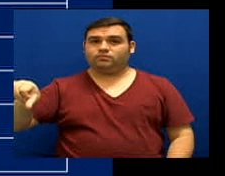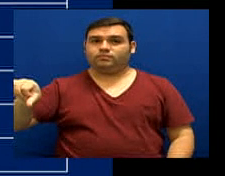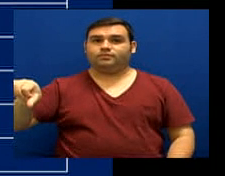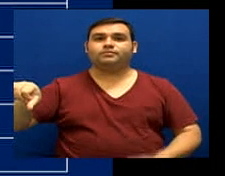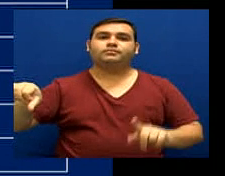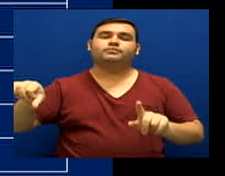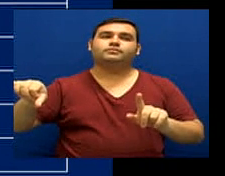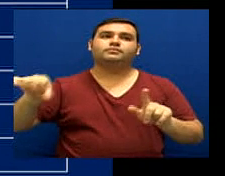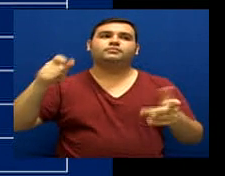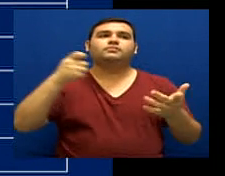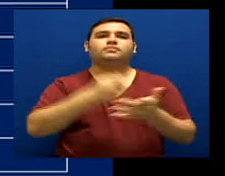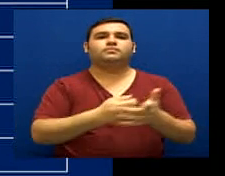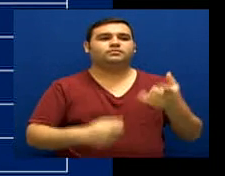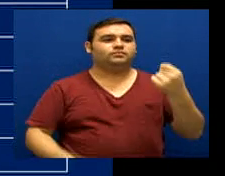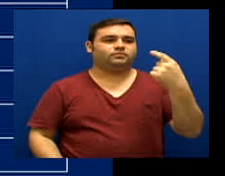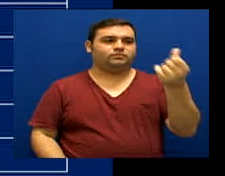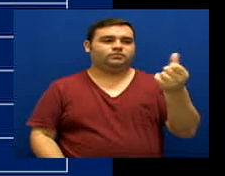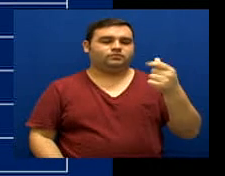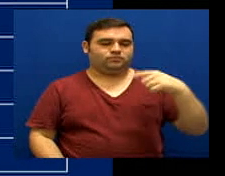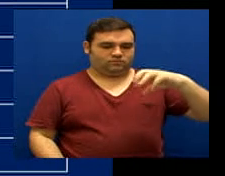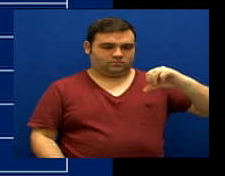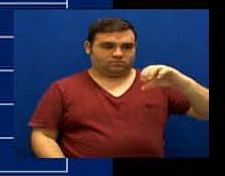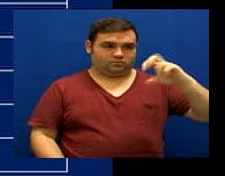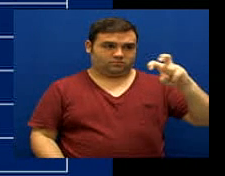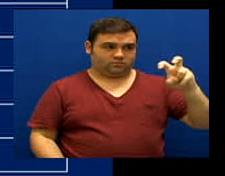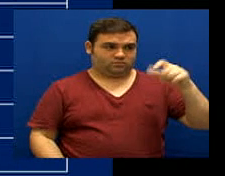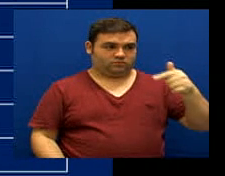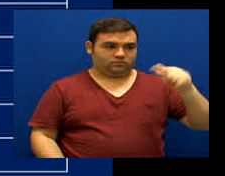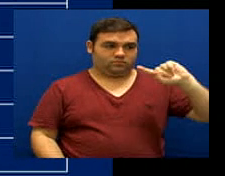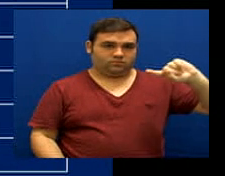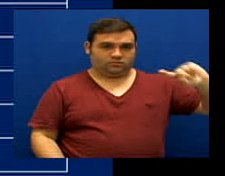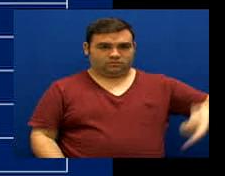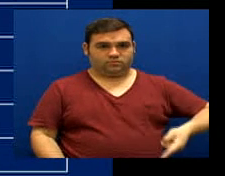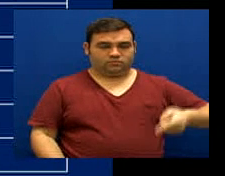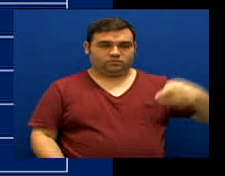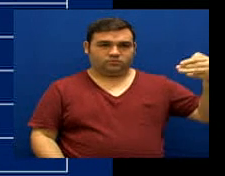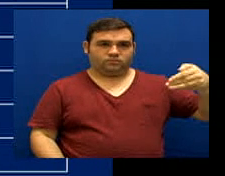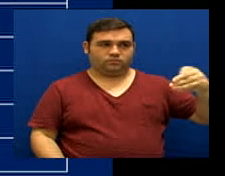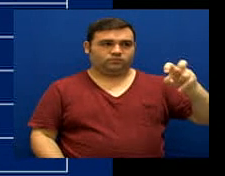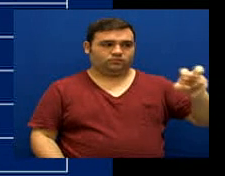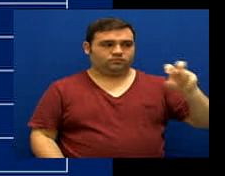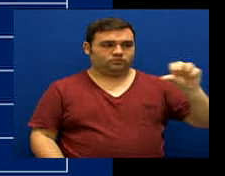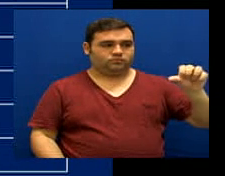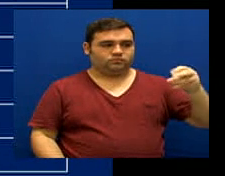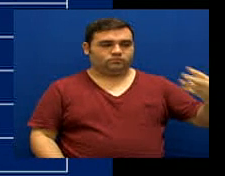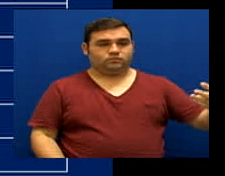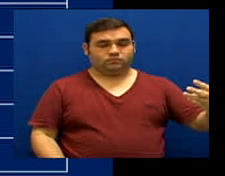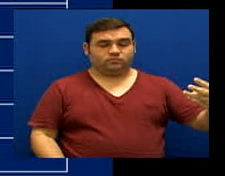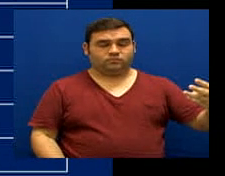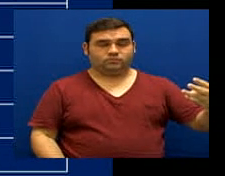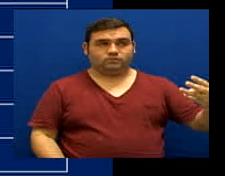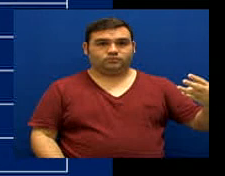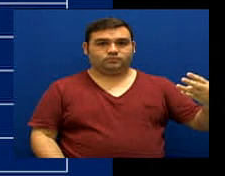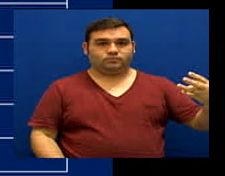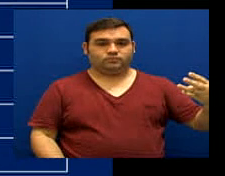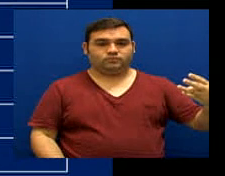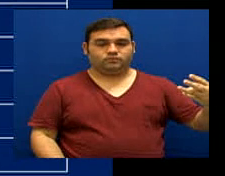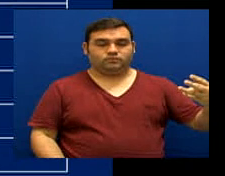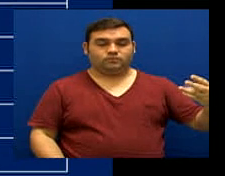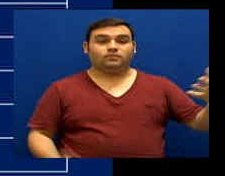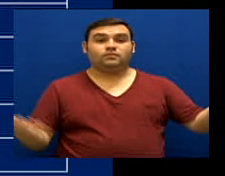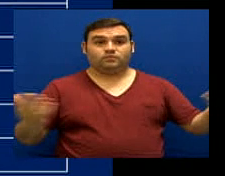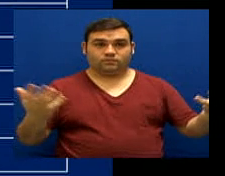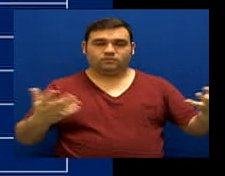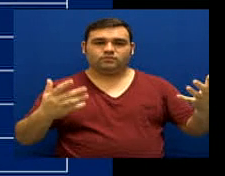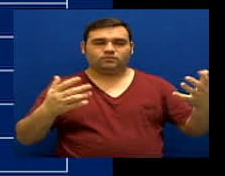liquidado em 2016 e 957 milhões 593 e